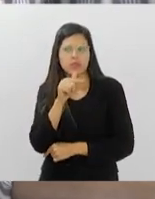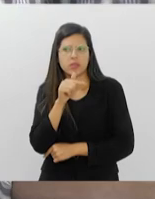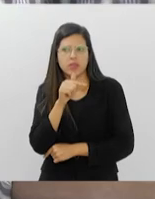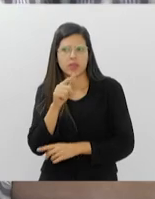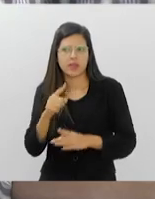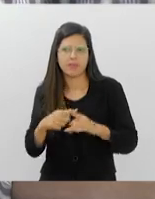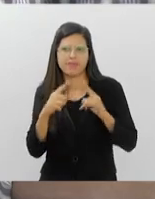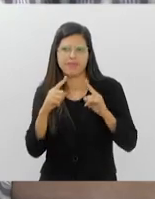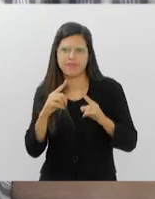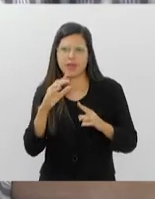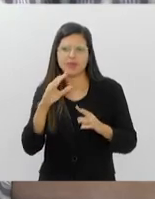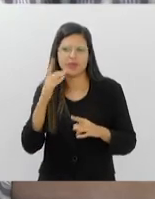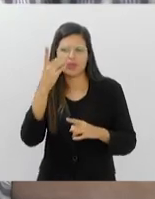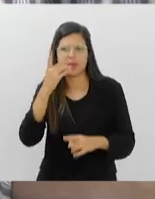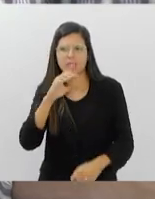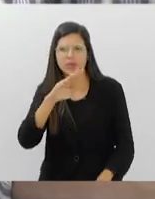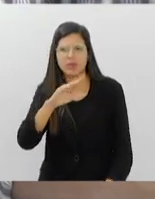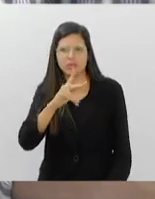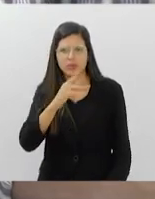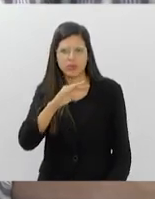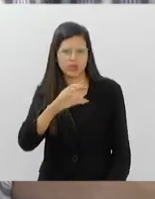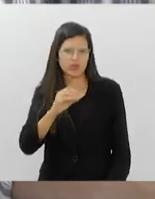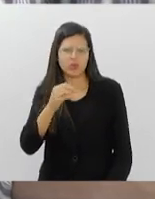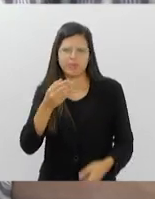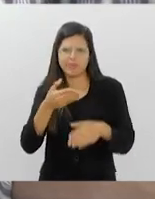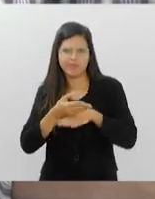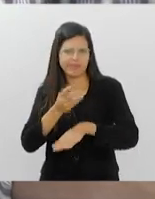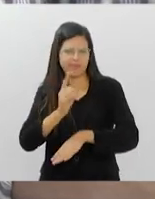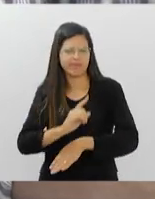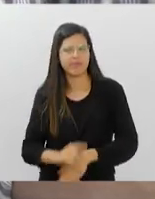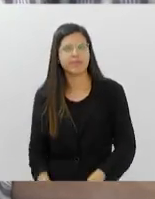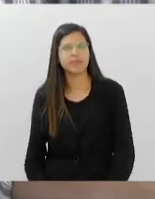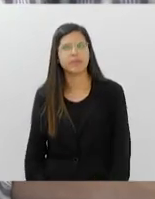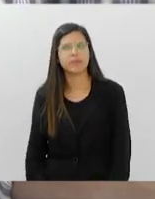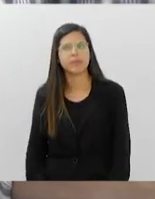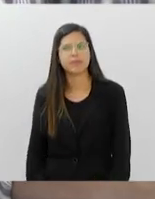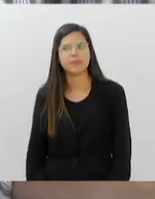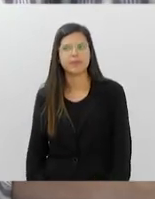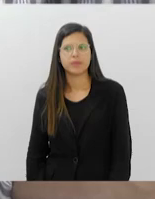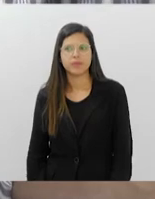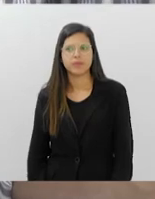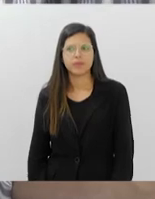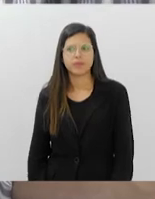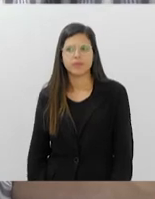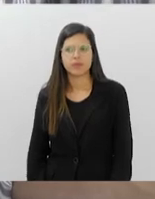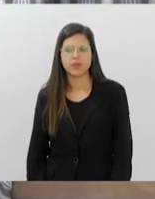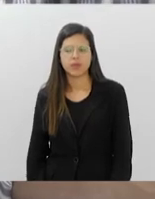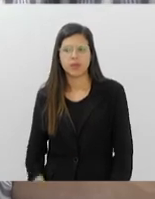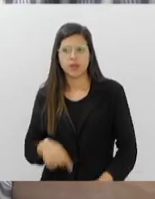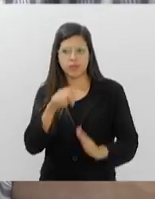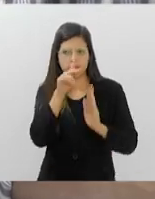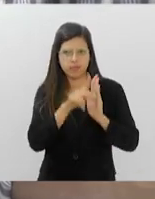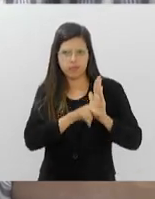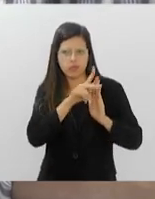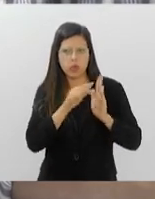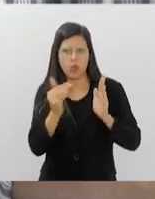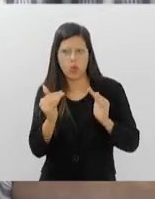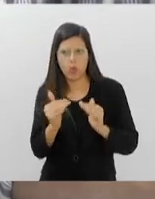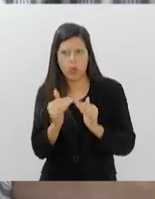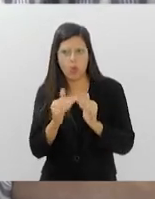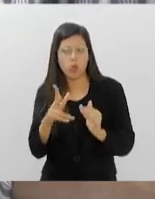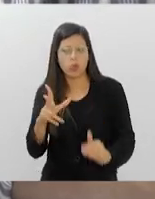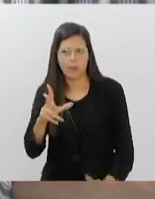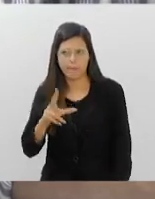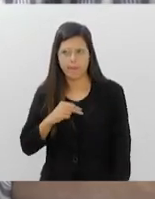estava presente, embora tenha emendado. Então, o que eu acho é o seguinte, esse projeto aqui, que eu concordo com o mérito